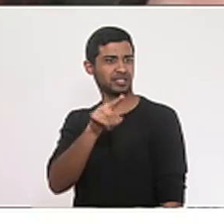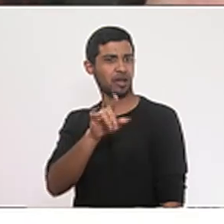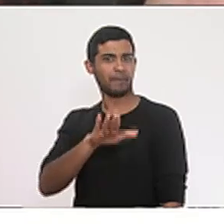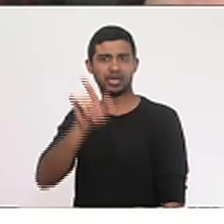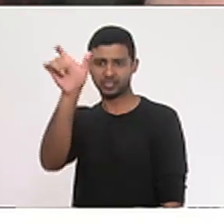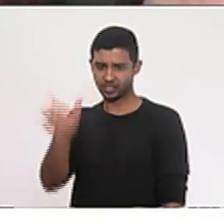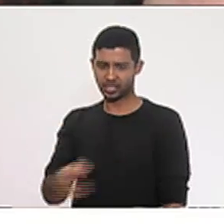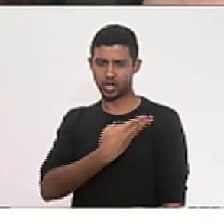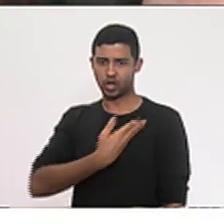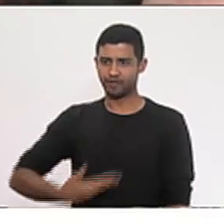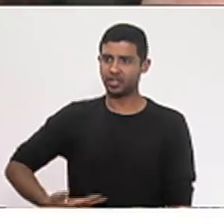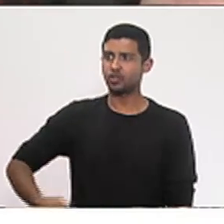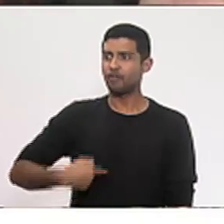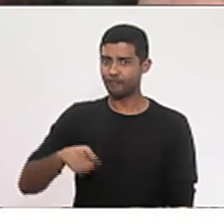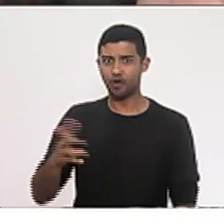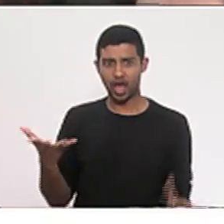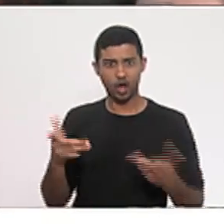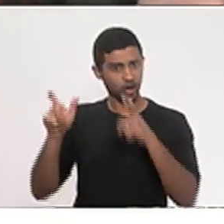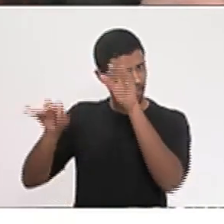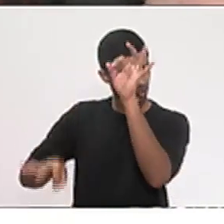governador foi à justiça agora